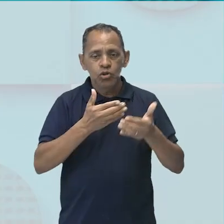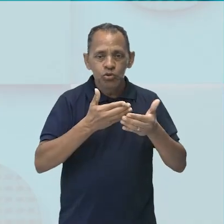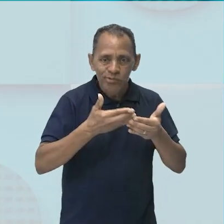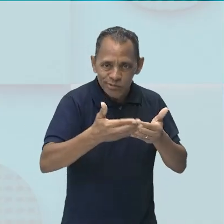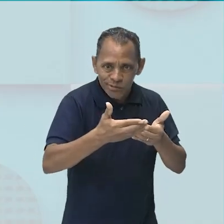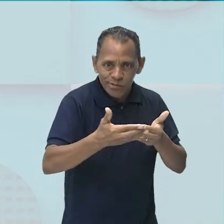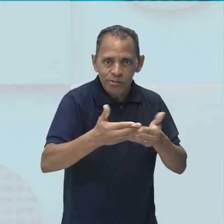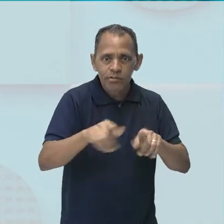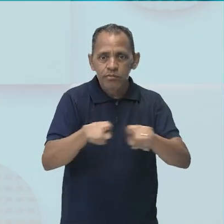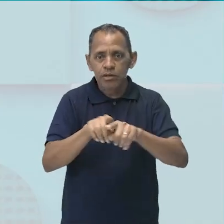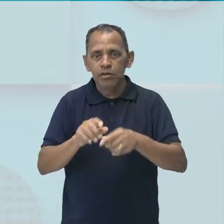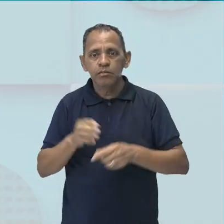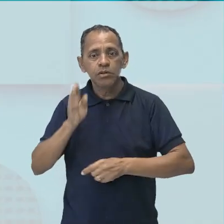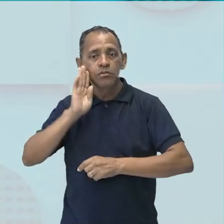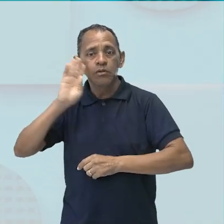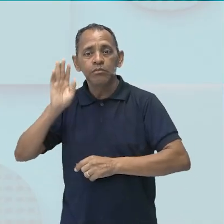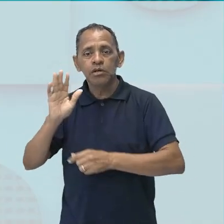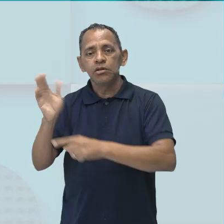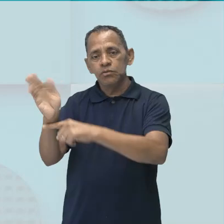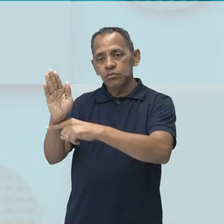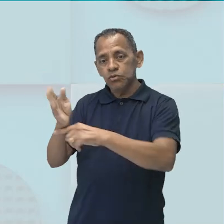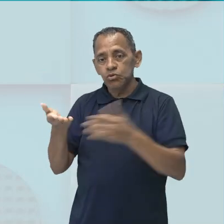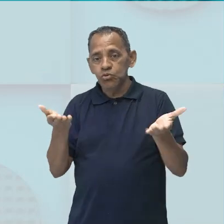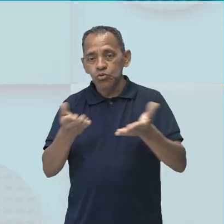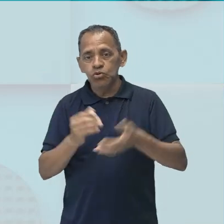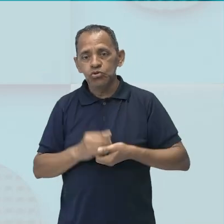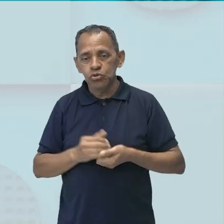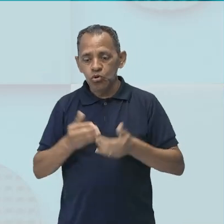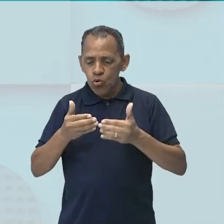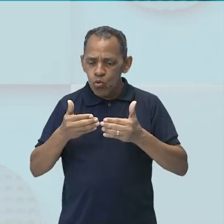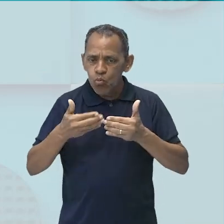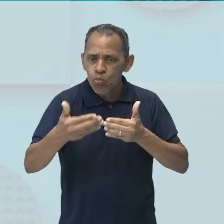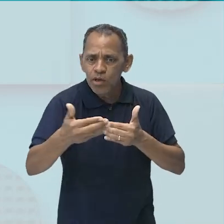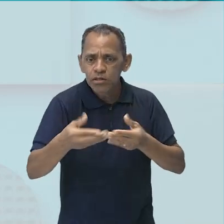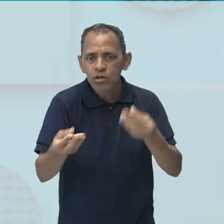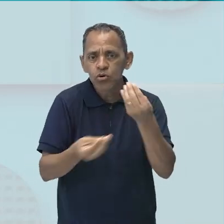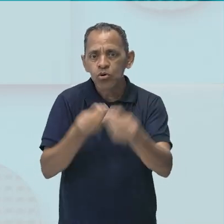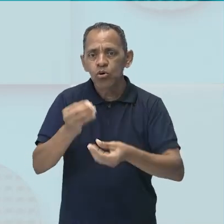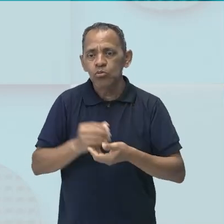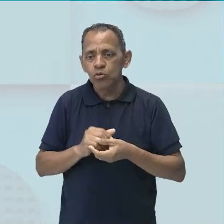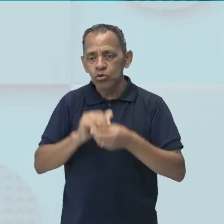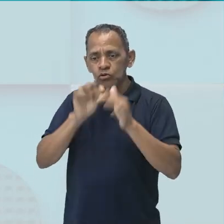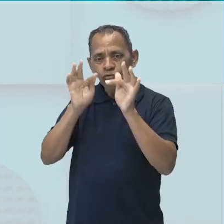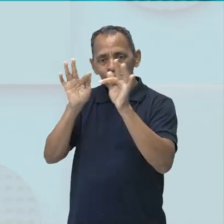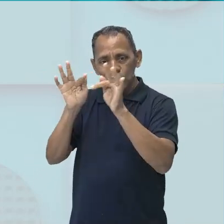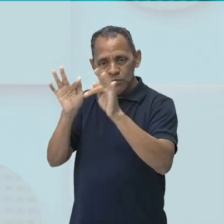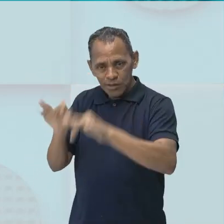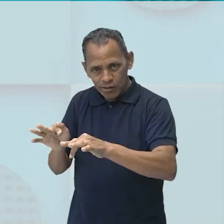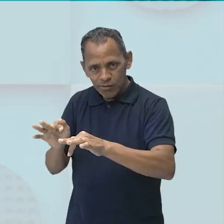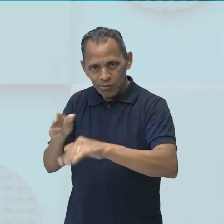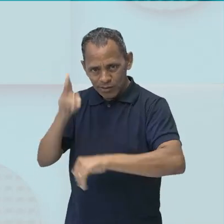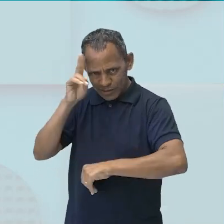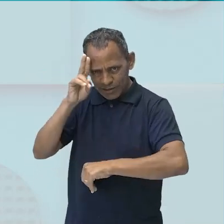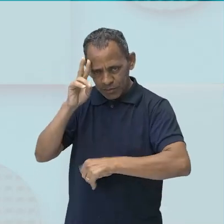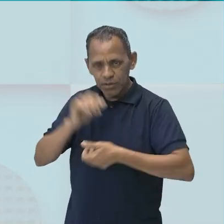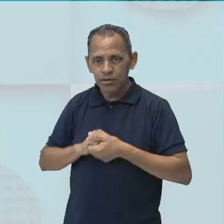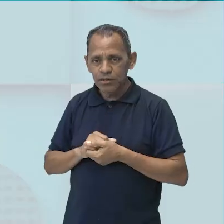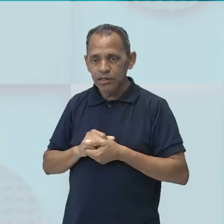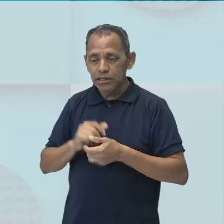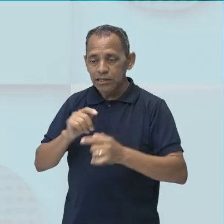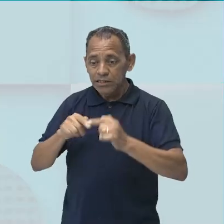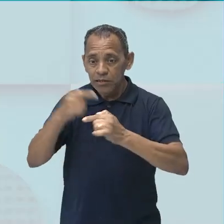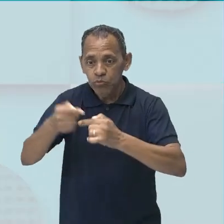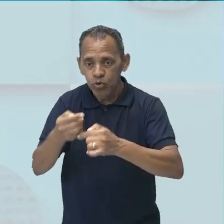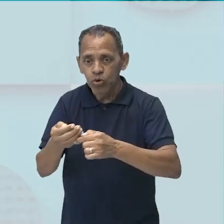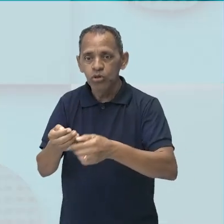vezes, principalmente os filmes de hoje, por exemplo, inicia no final do filme, aí vai para o